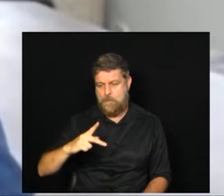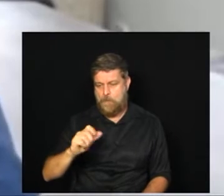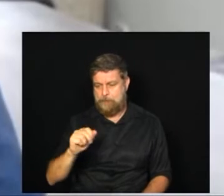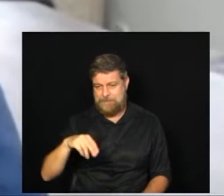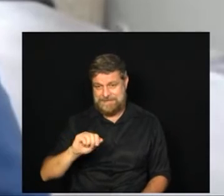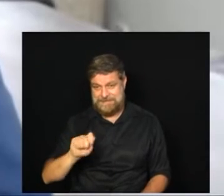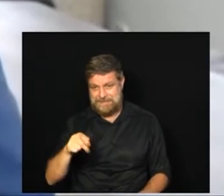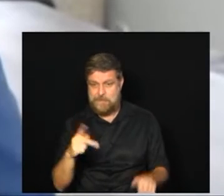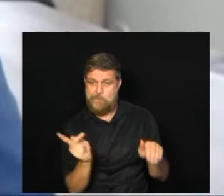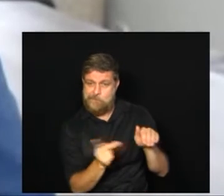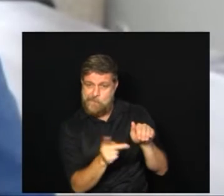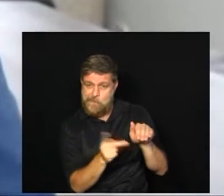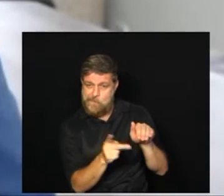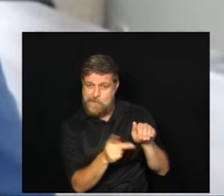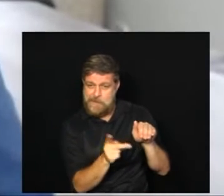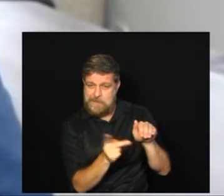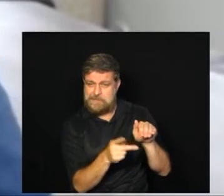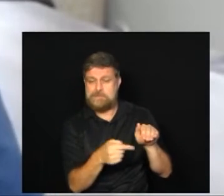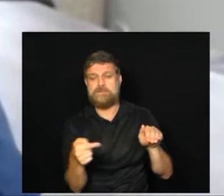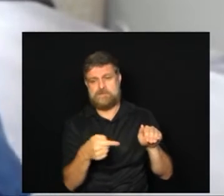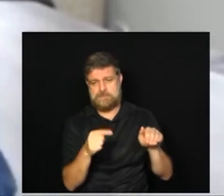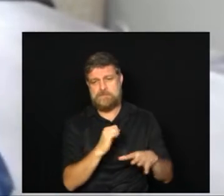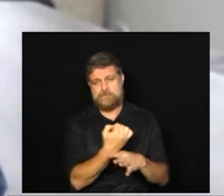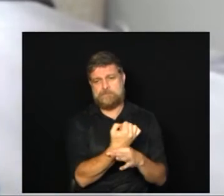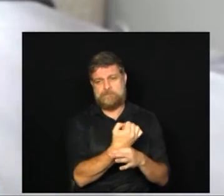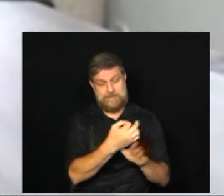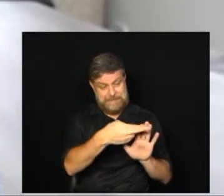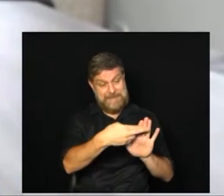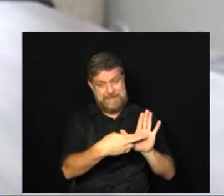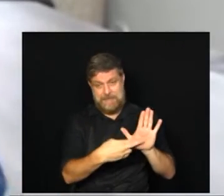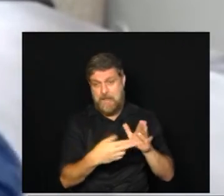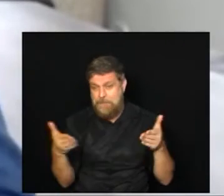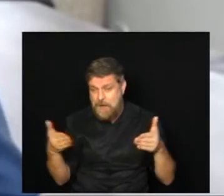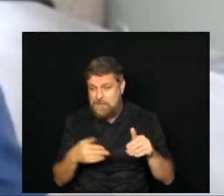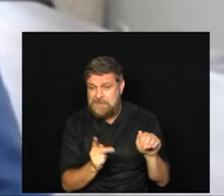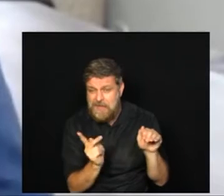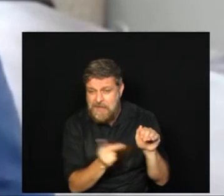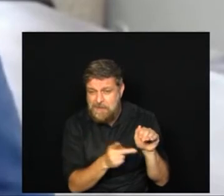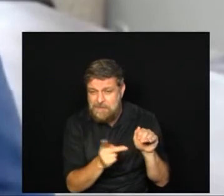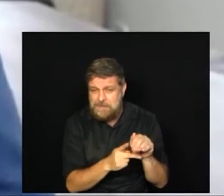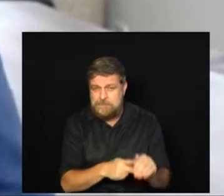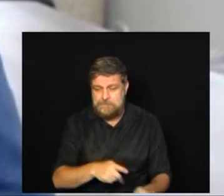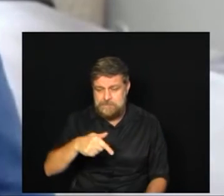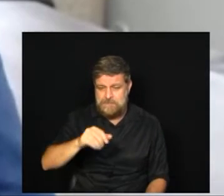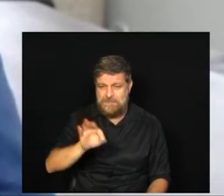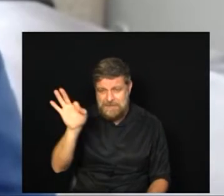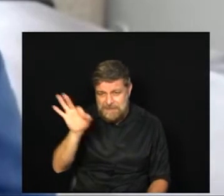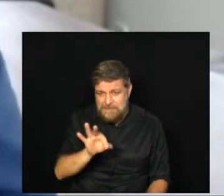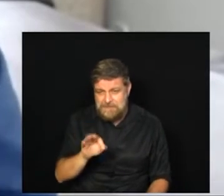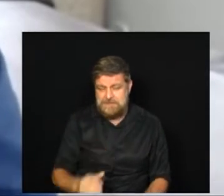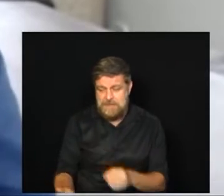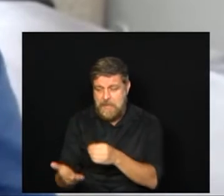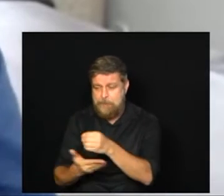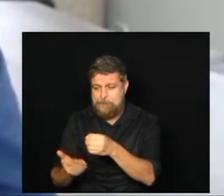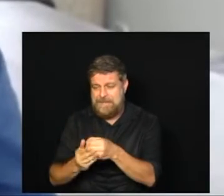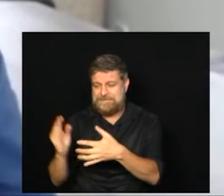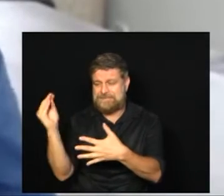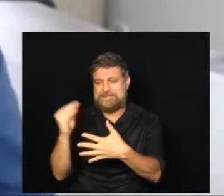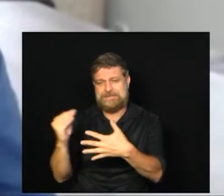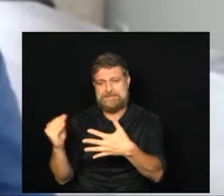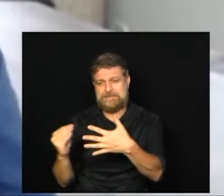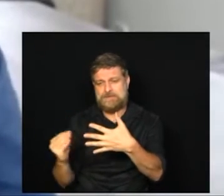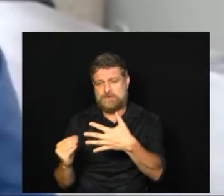Investimento que você faz em saúde, em educação, em cultura, né? Quando você fala de meditação, isso realmente é muito importante. E aí,